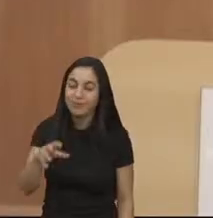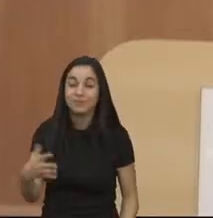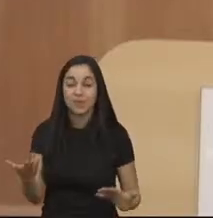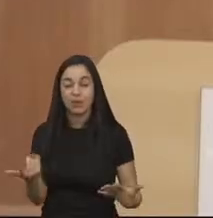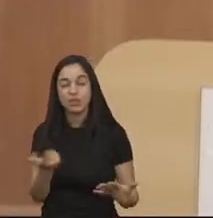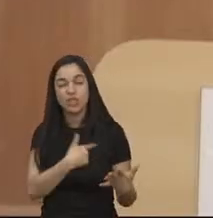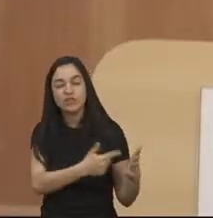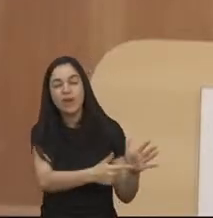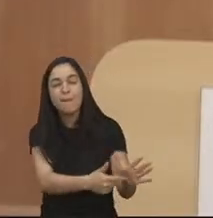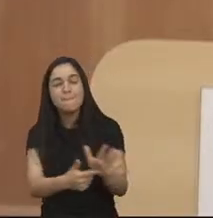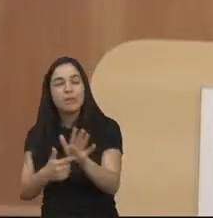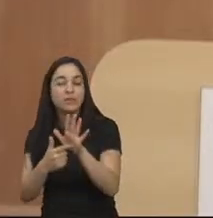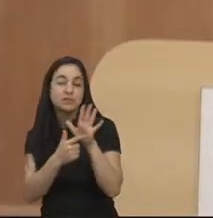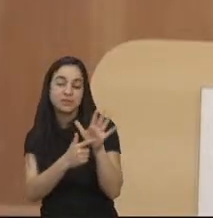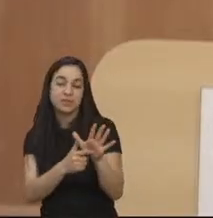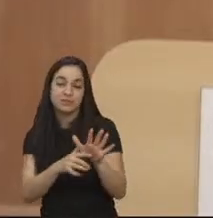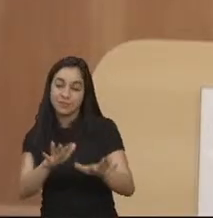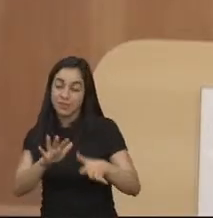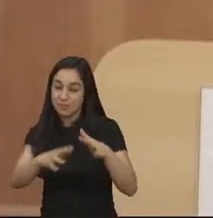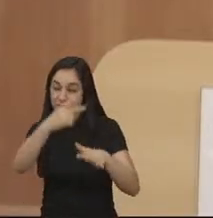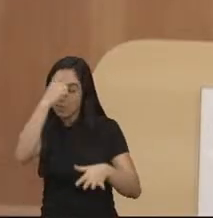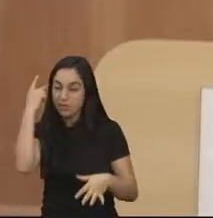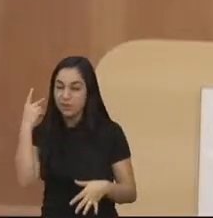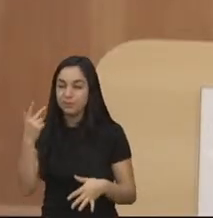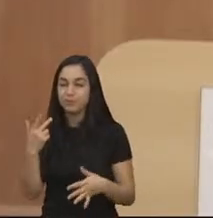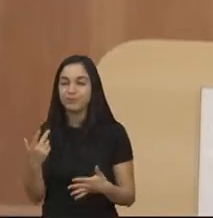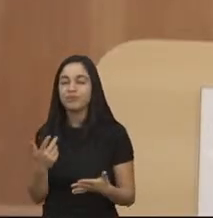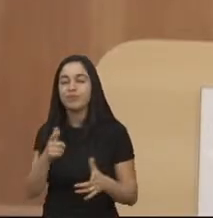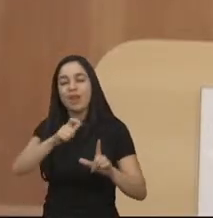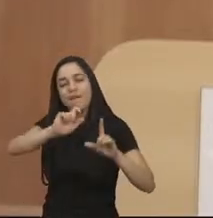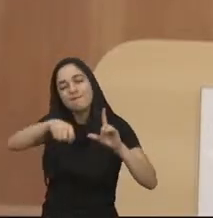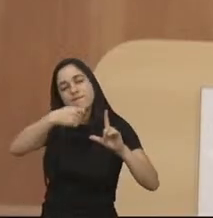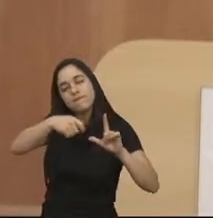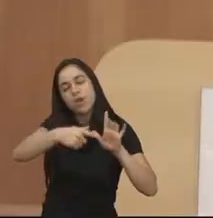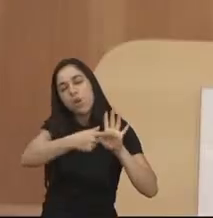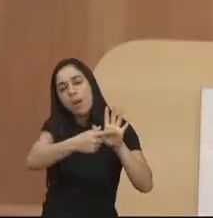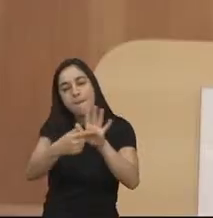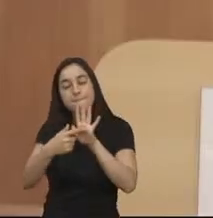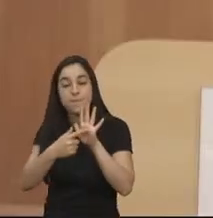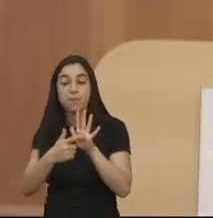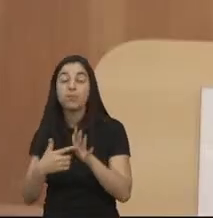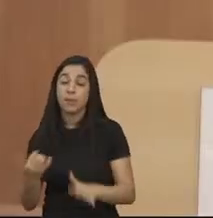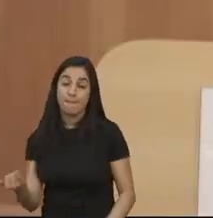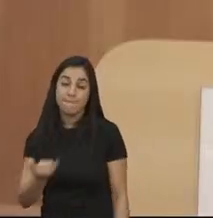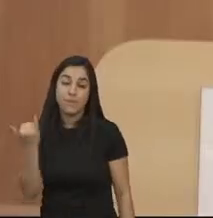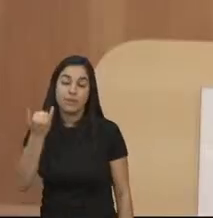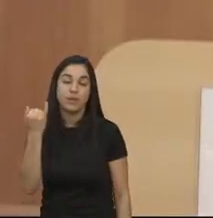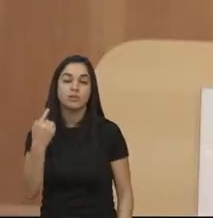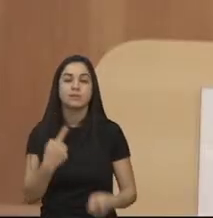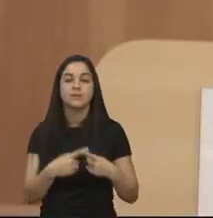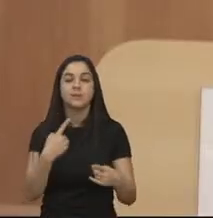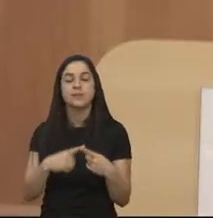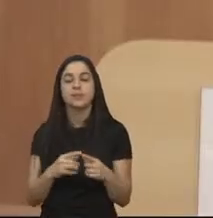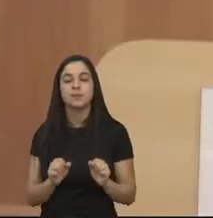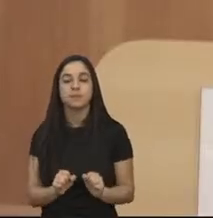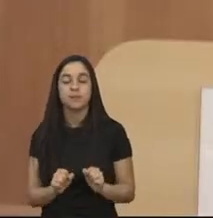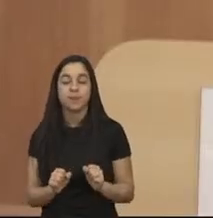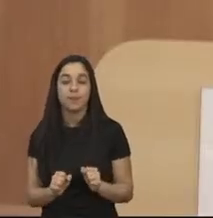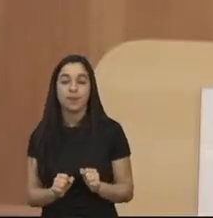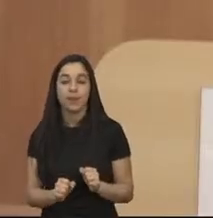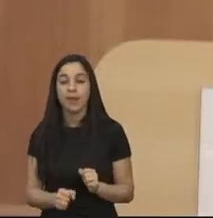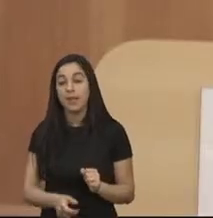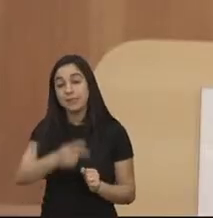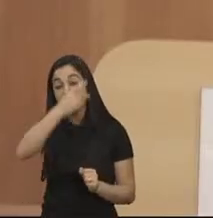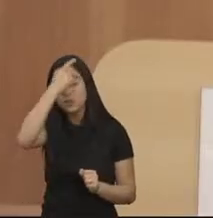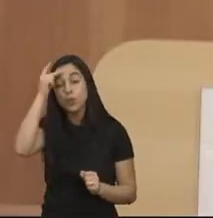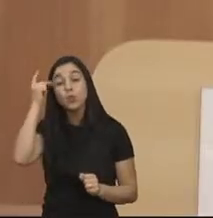gente vai mostrando, e vejo que o pessoal vem fazendo vários vídeos, isso é muito importante também, para levar as pessoas a